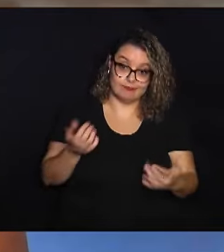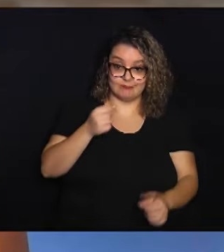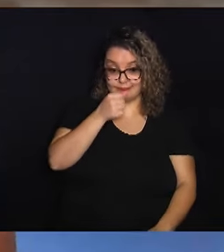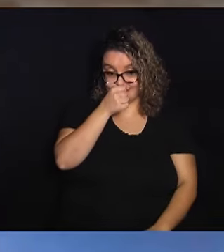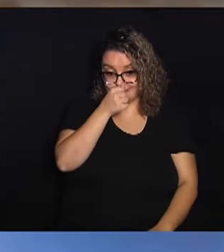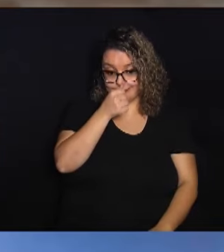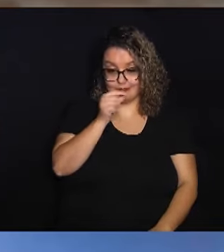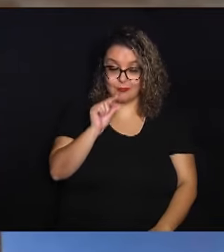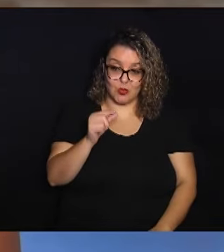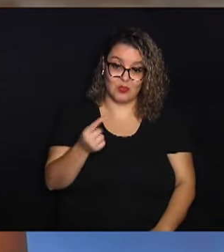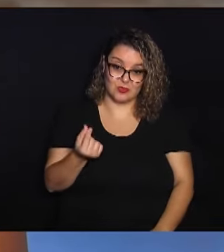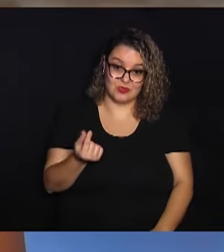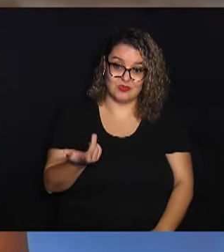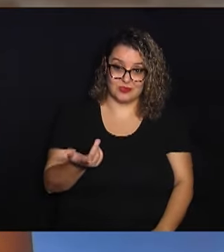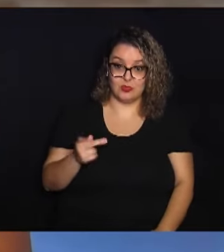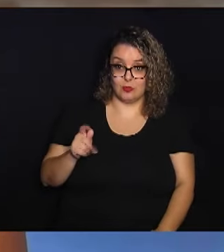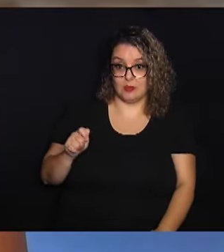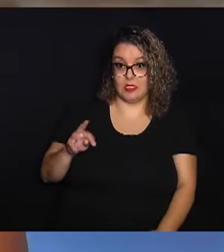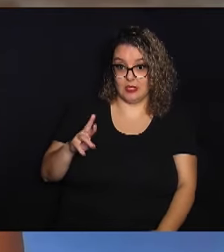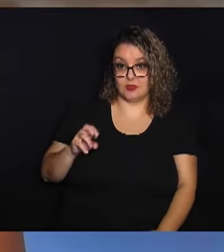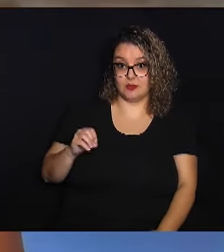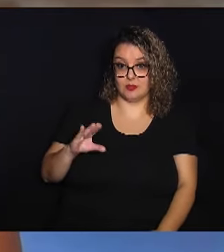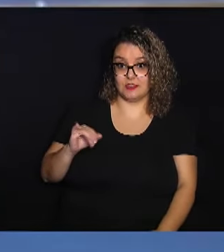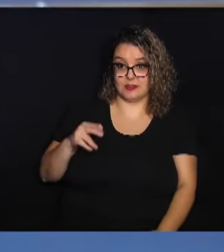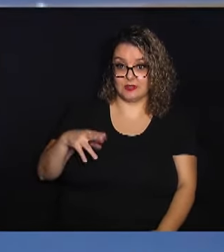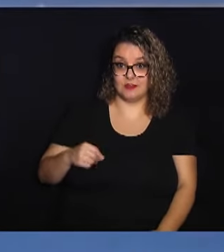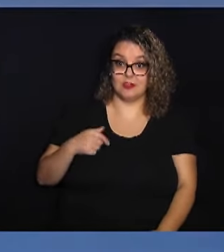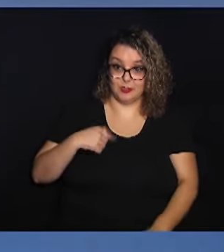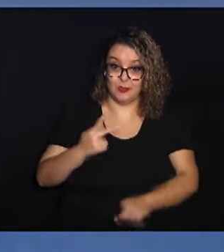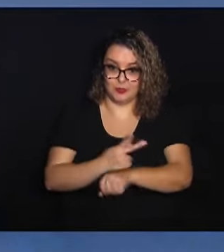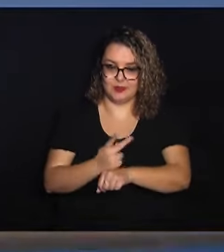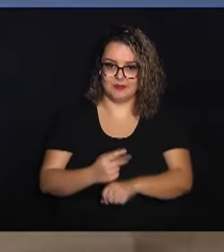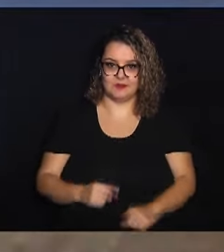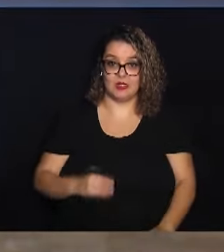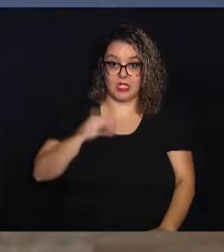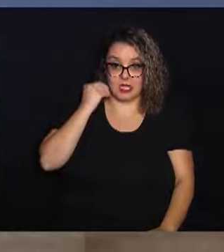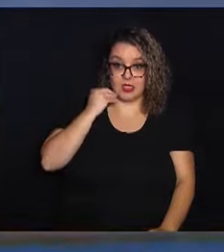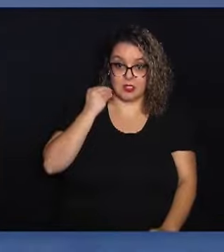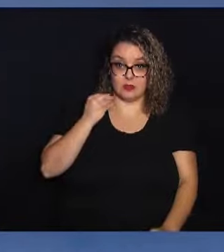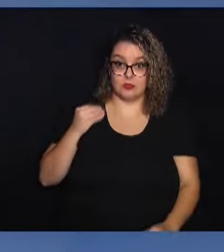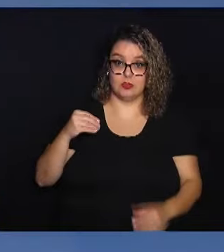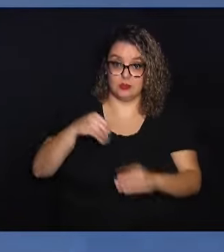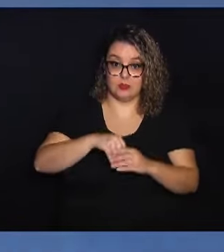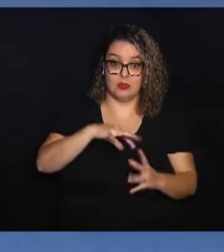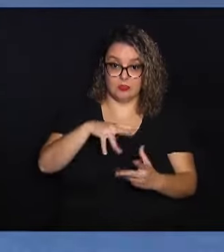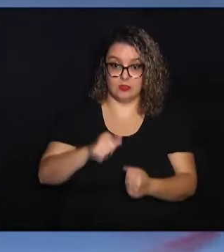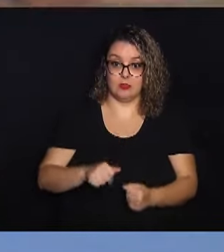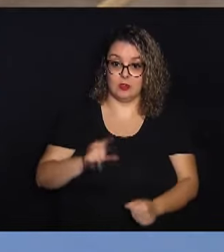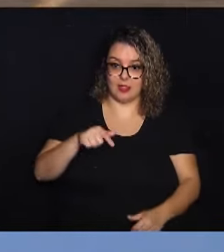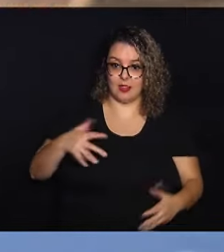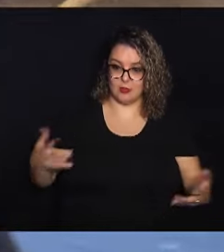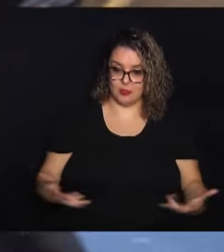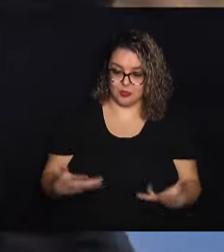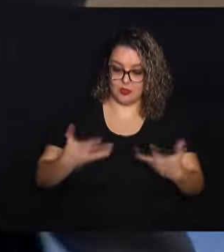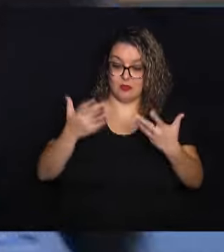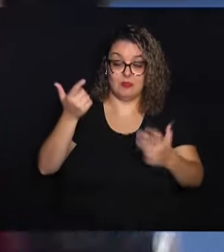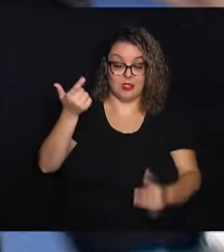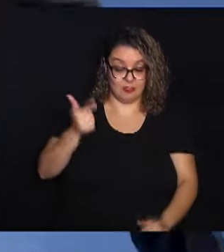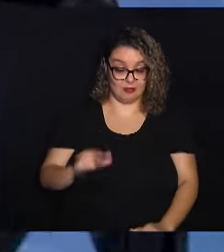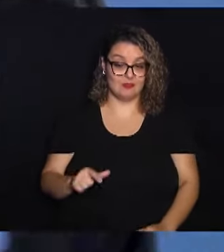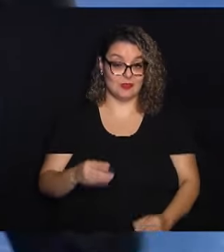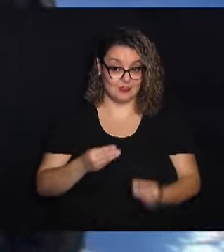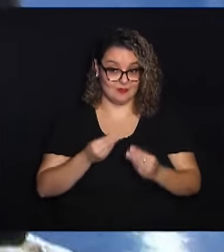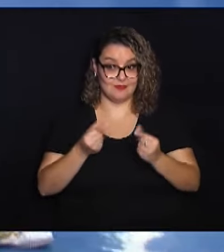difícil por conta dos patrocínios Mas eu ainda ainda assim tô correndo atrás a experiência de estar em o mundial é o combustível para continuar se